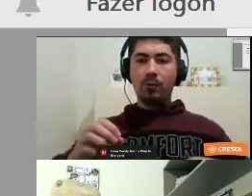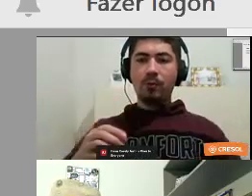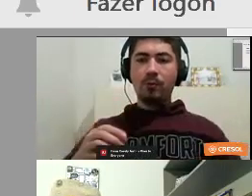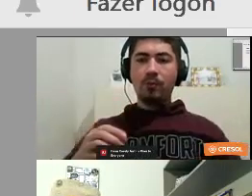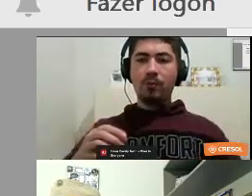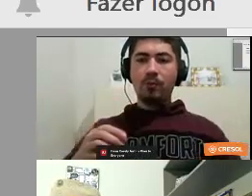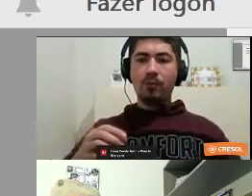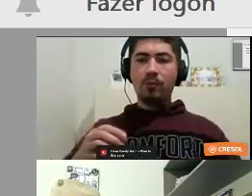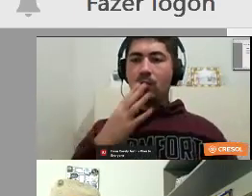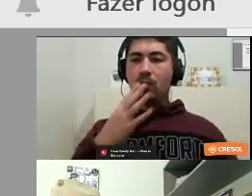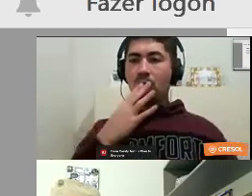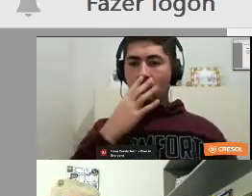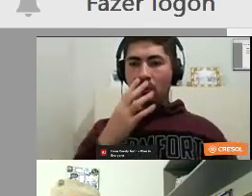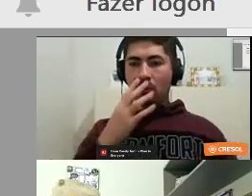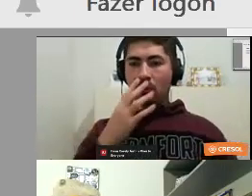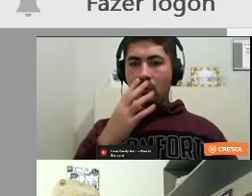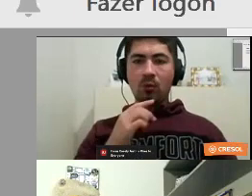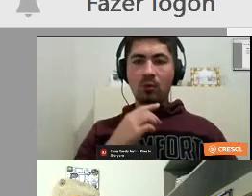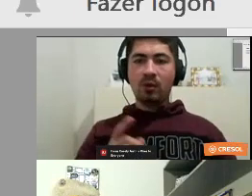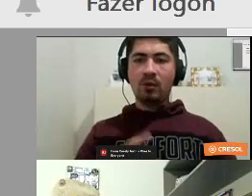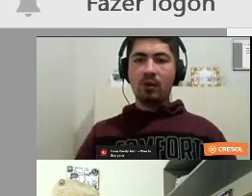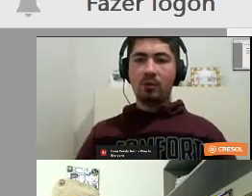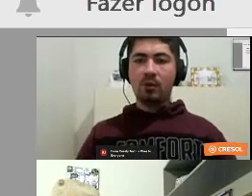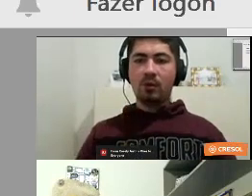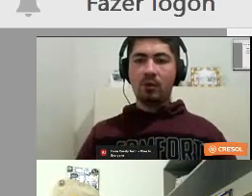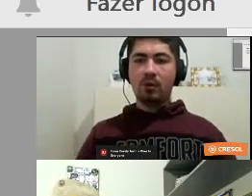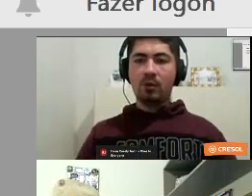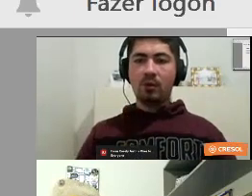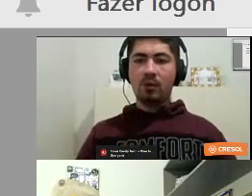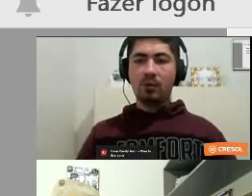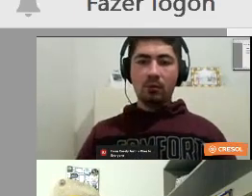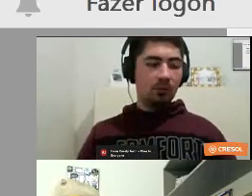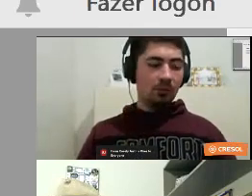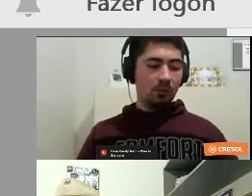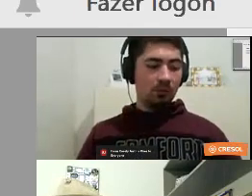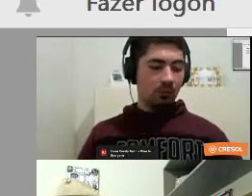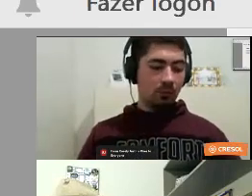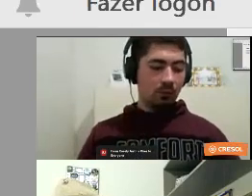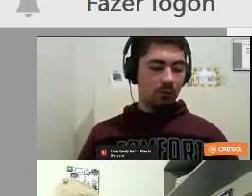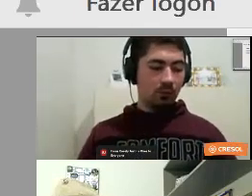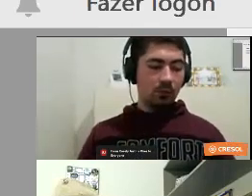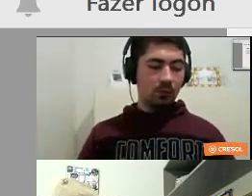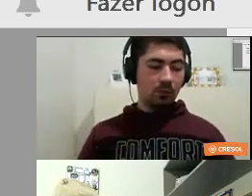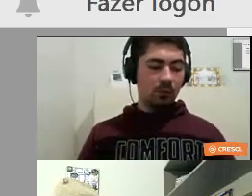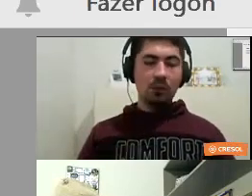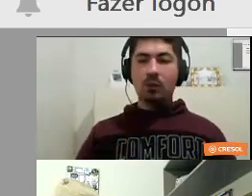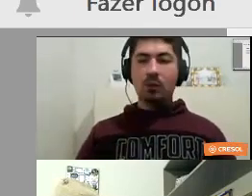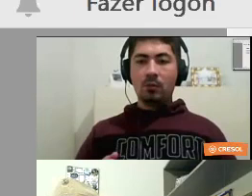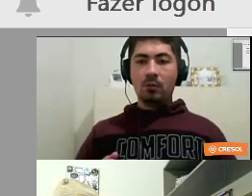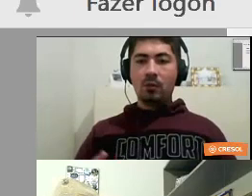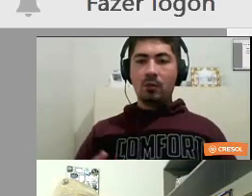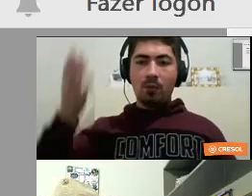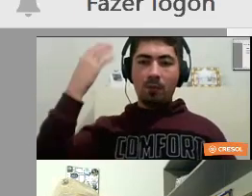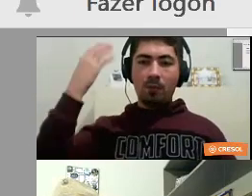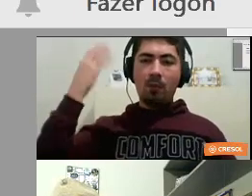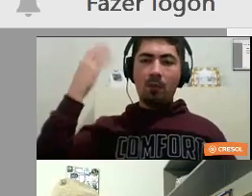computador, mesmo assim, ainda muitas doenças infecciosas são subnotificadas, imagine vocês em 1985. Então,